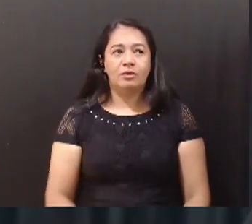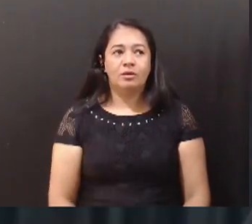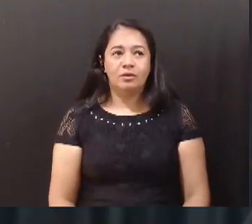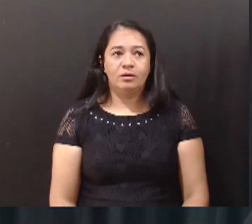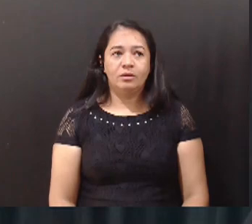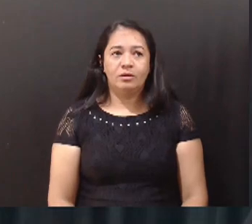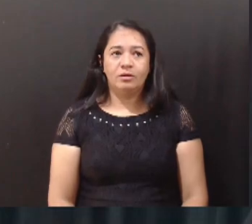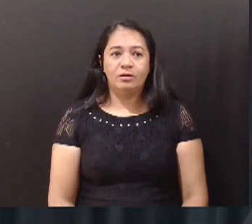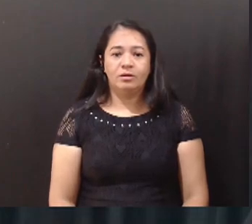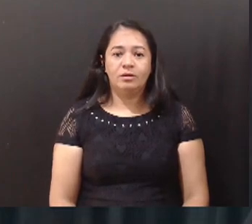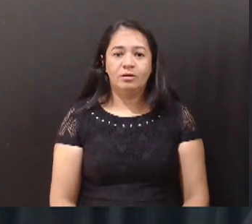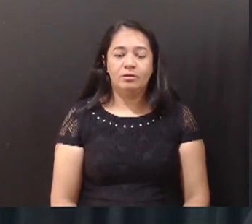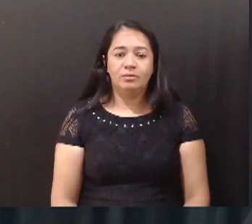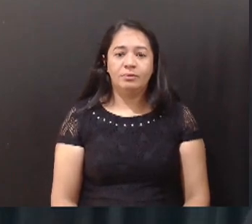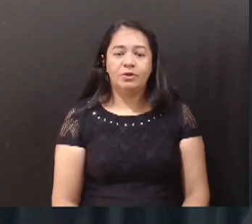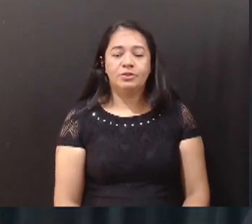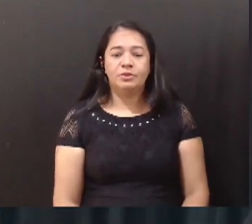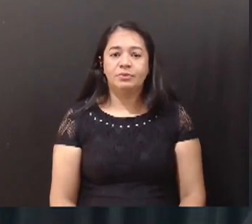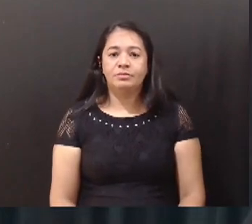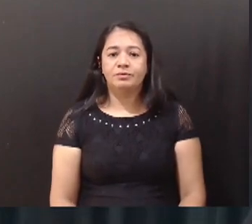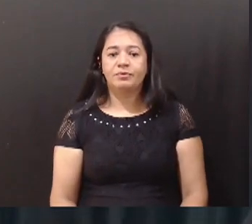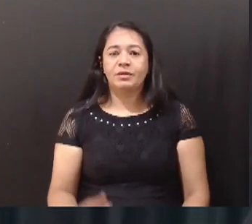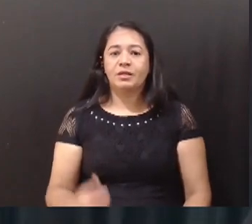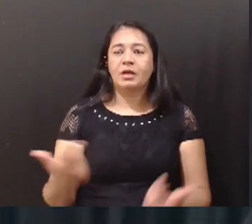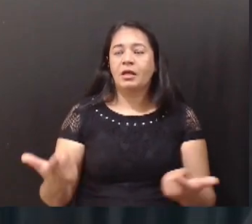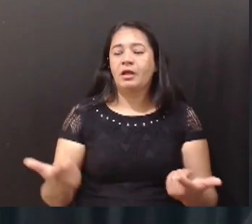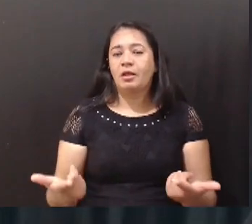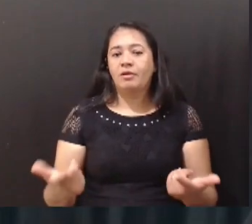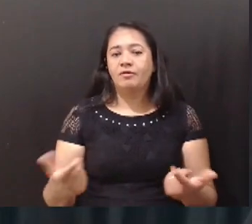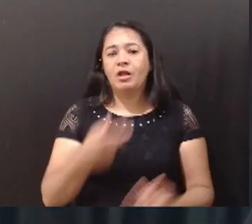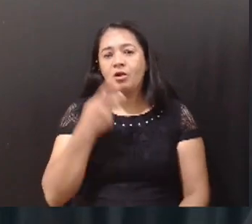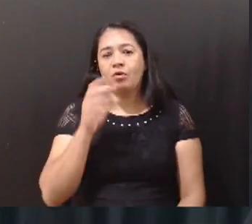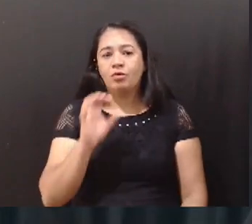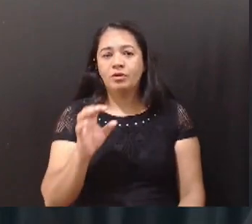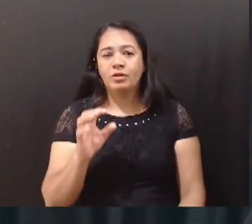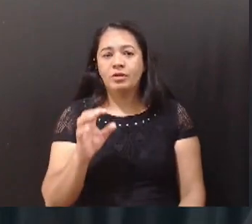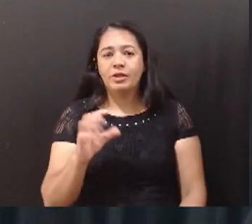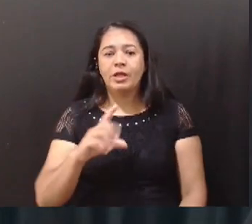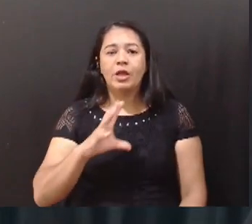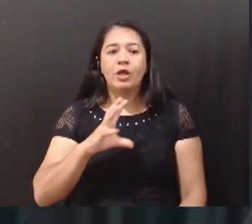era considerada aquela mãe fria, que não... Ela falou assim, eu adoraria ser pai.